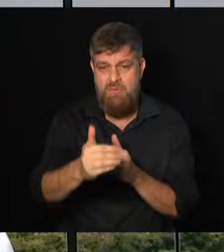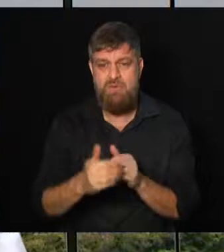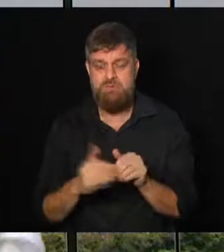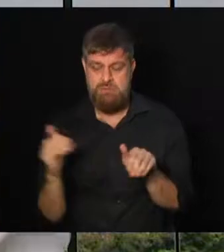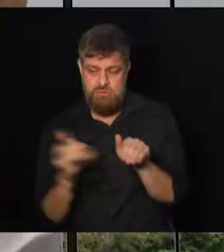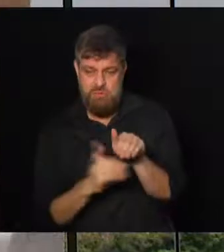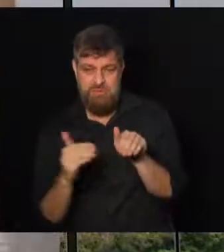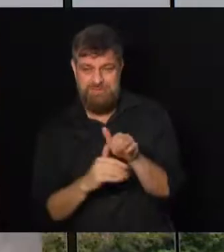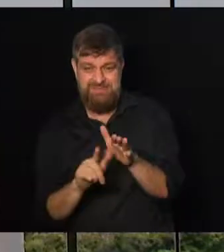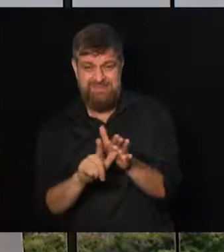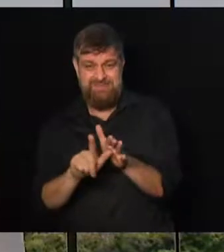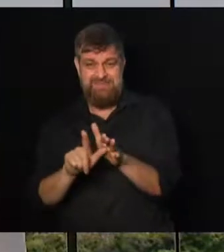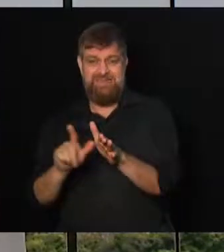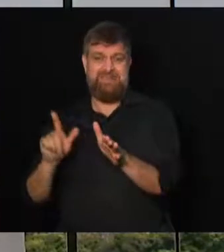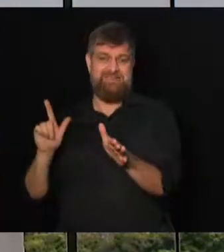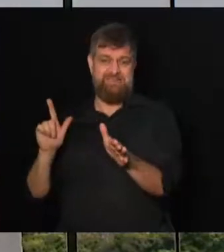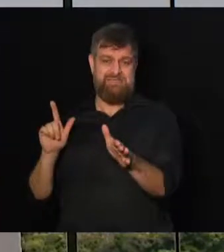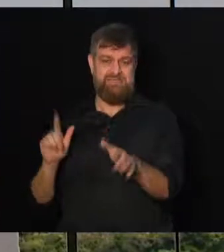contribuições, senão vai ser doença